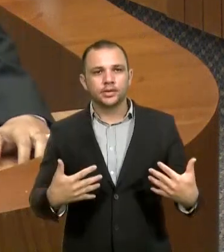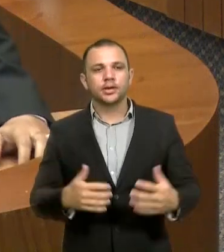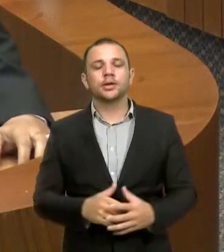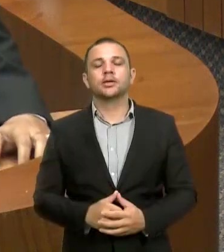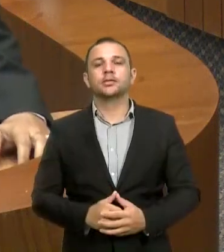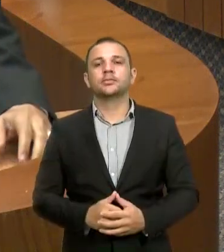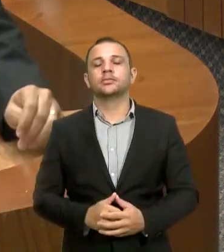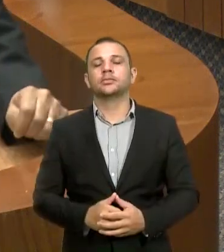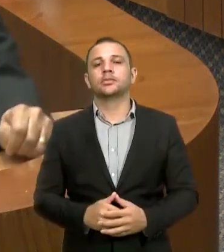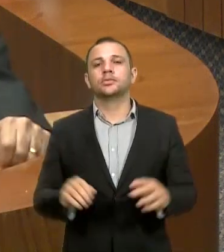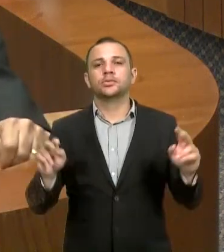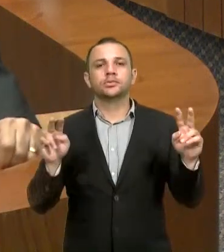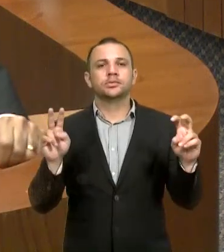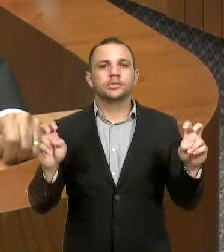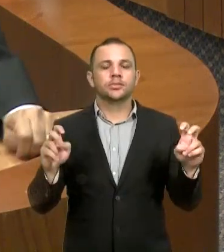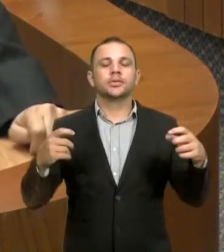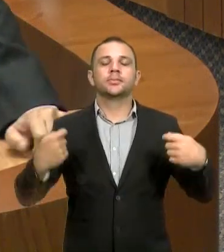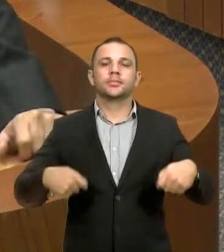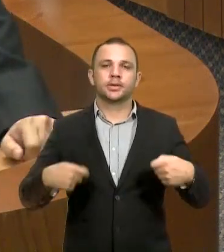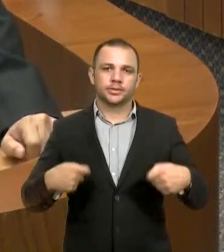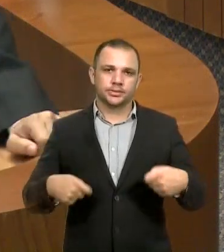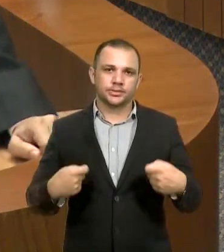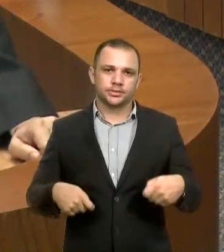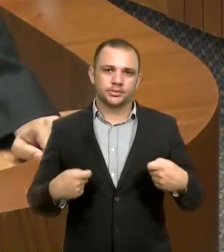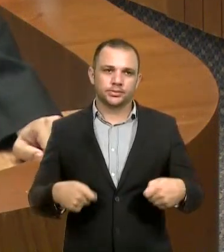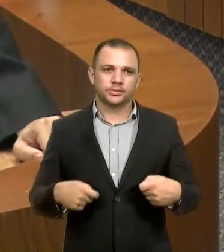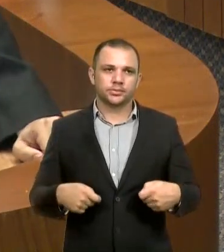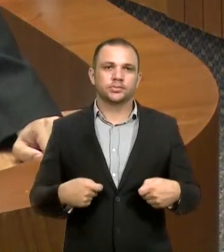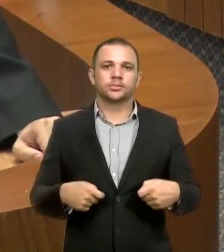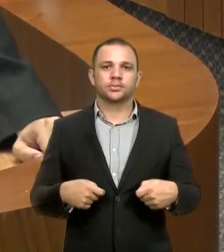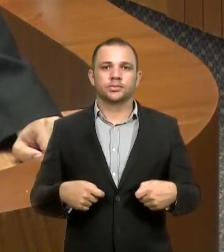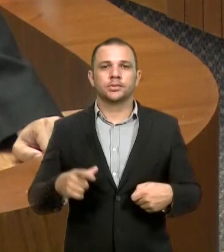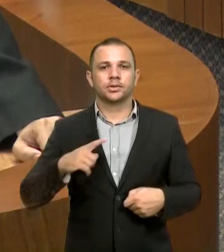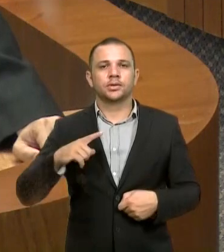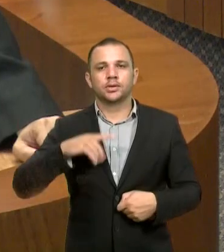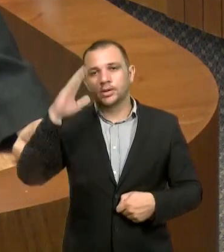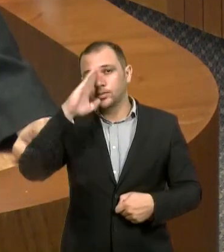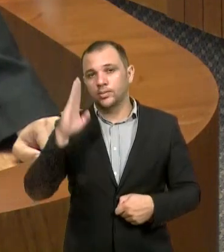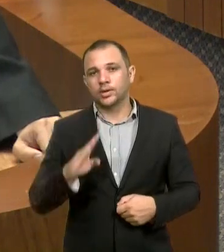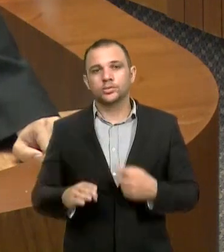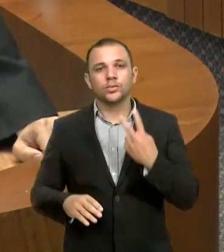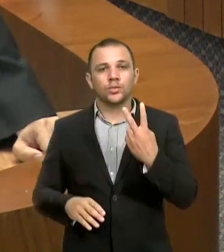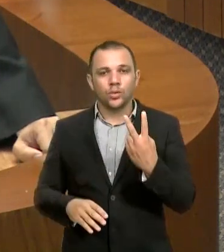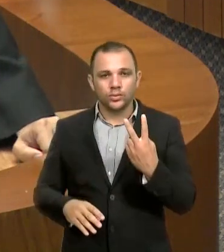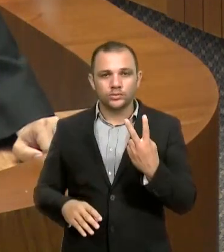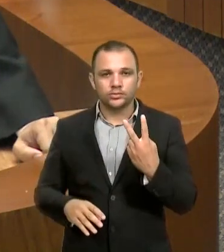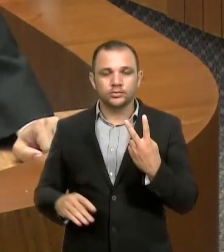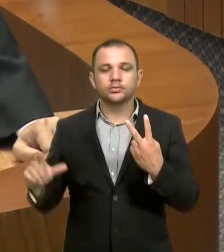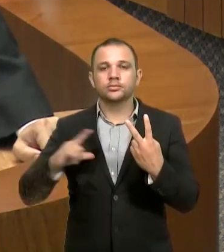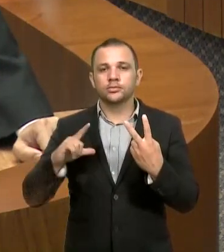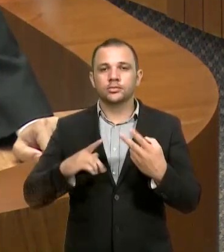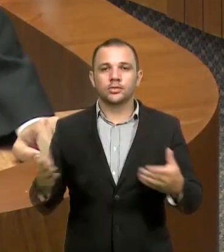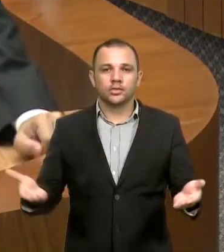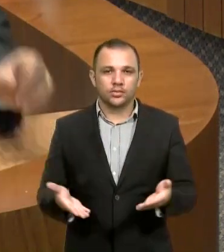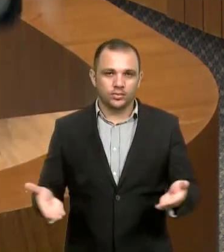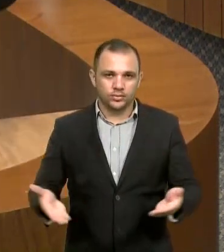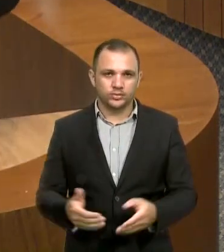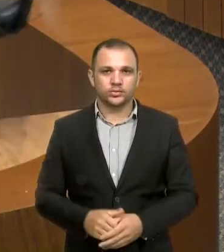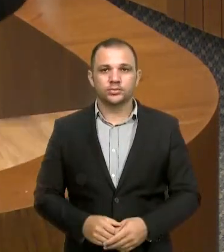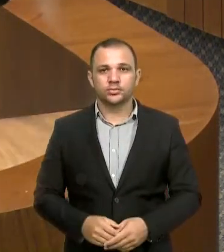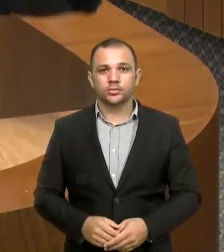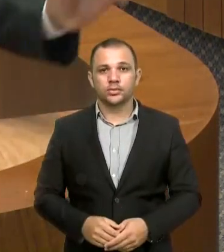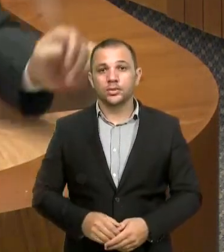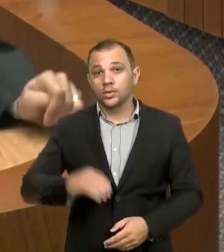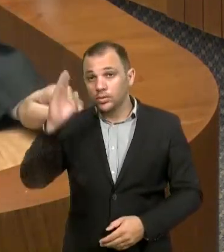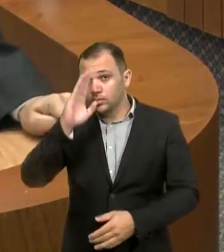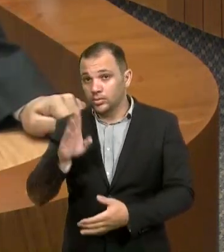sobre algo que é necessário, sobre os dois Brasis que existem, deputado Neto. Um Brasil de